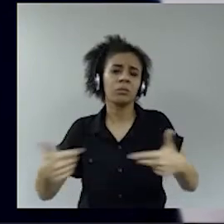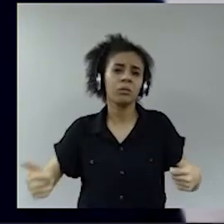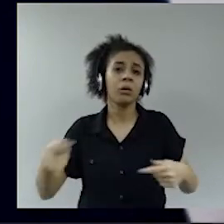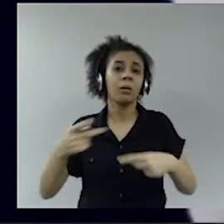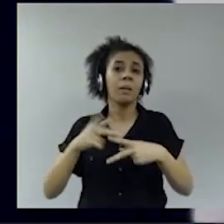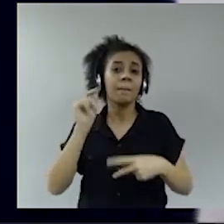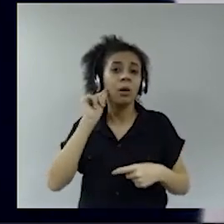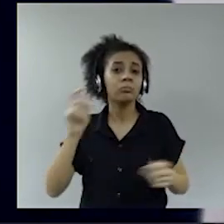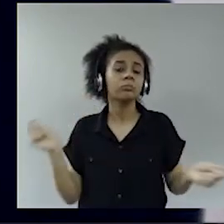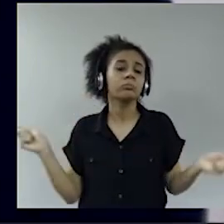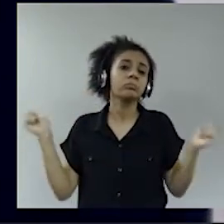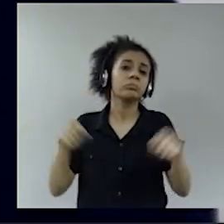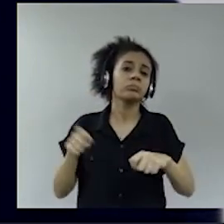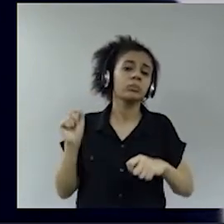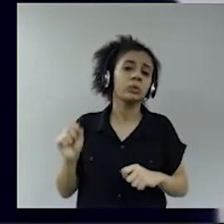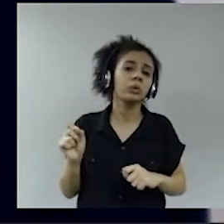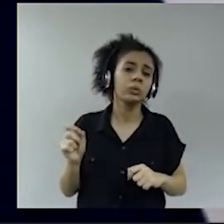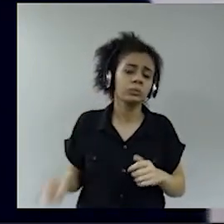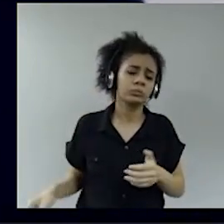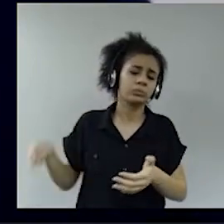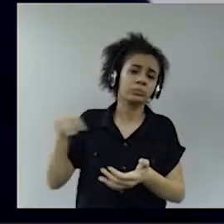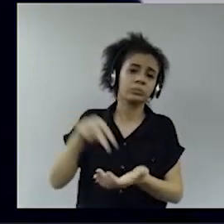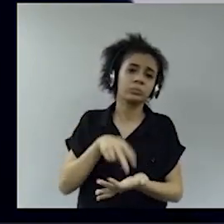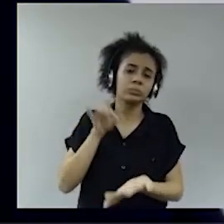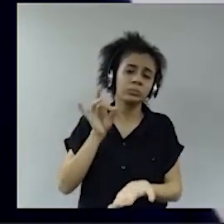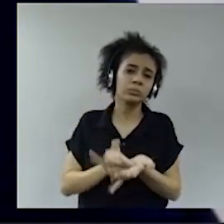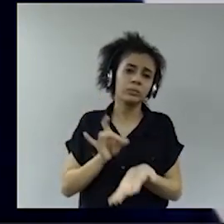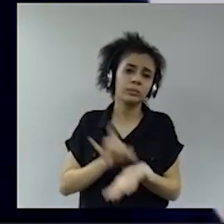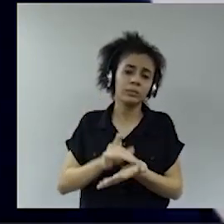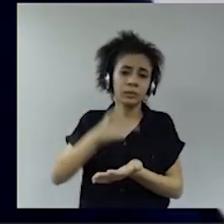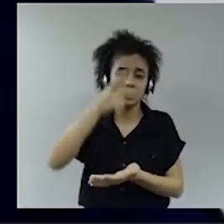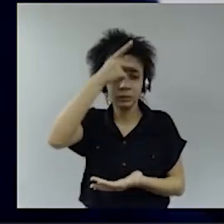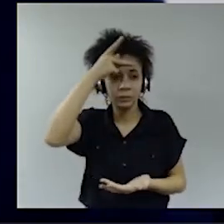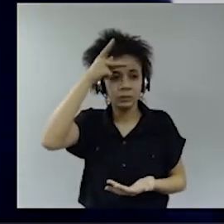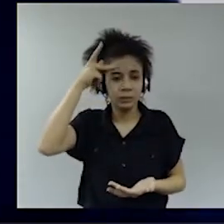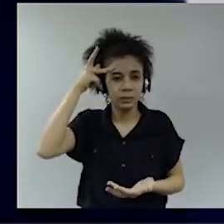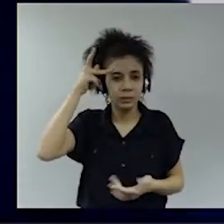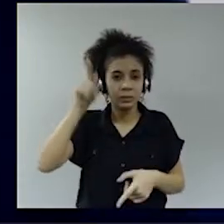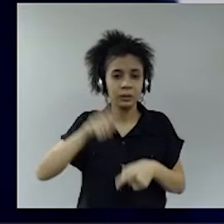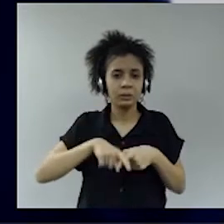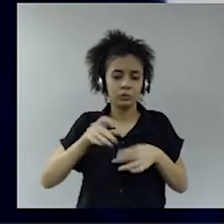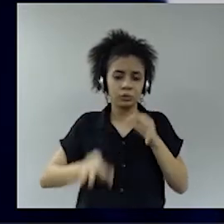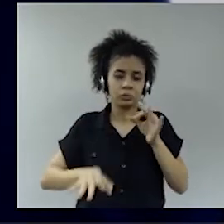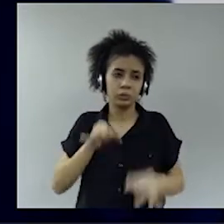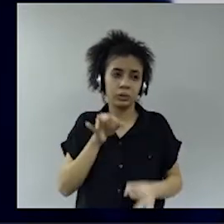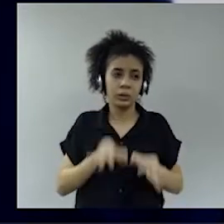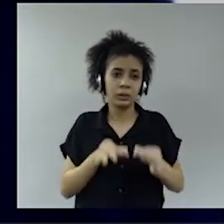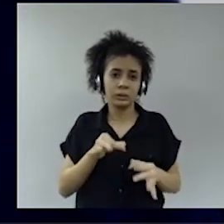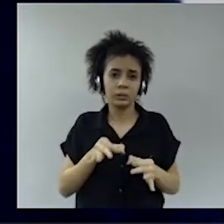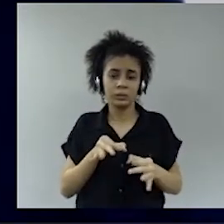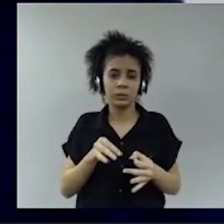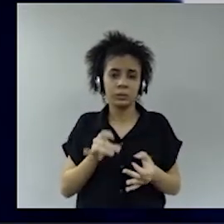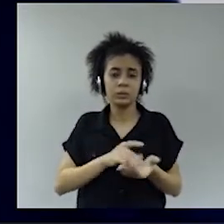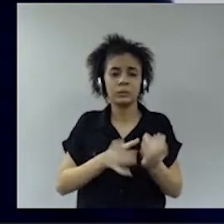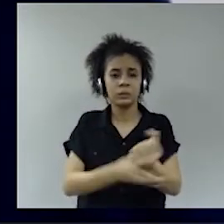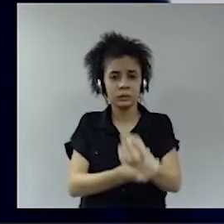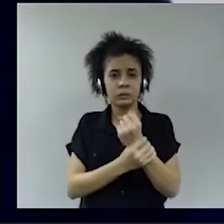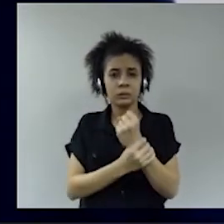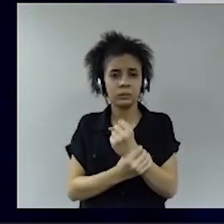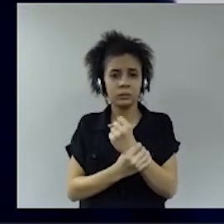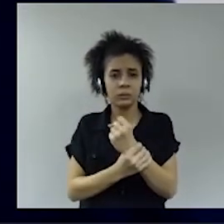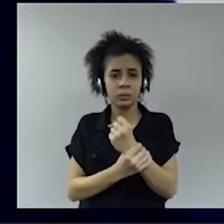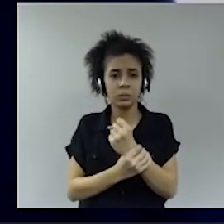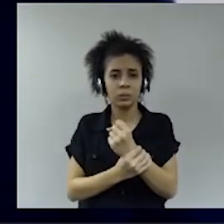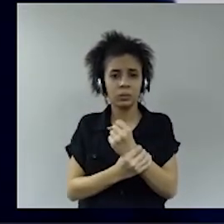a possibilidade da presença física das partes e dos jurados de forma segura